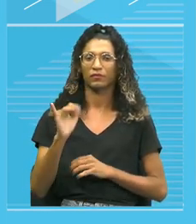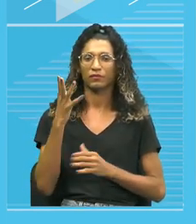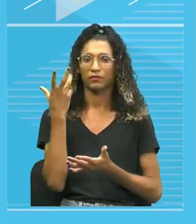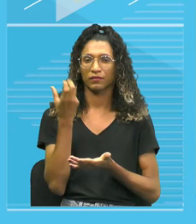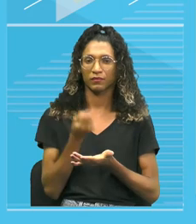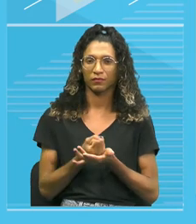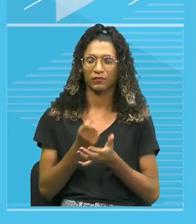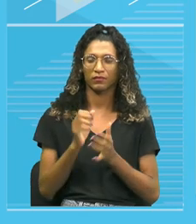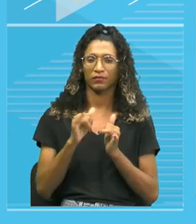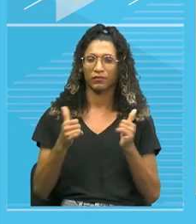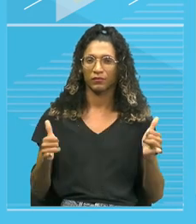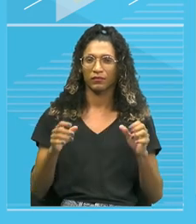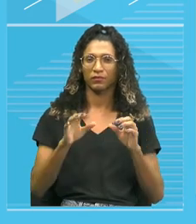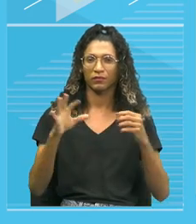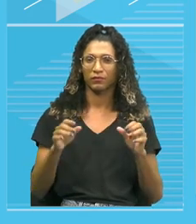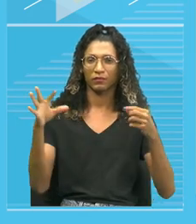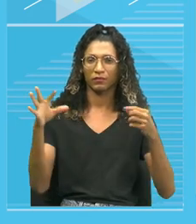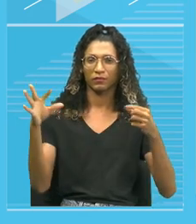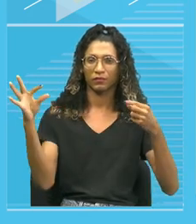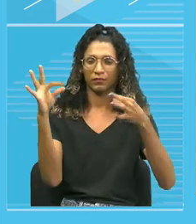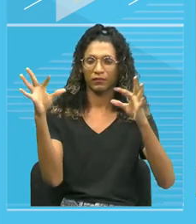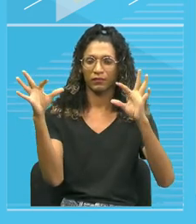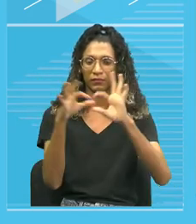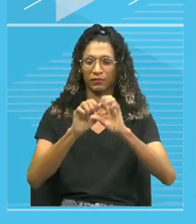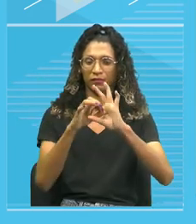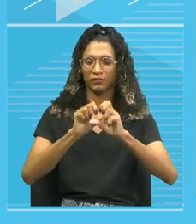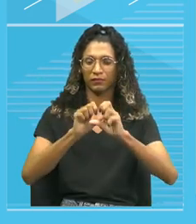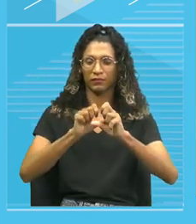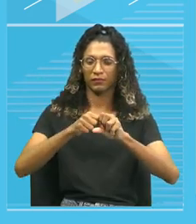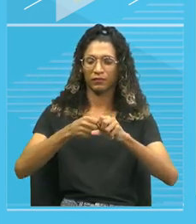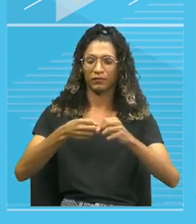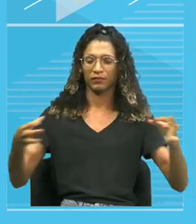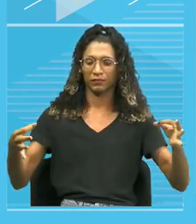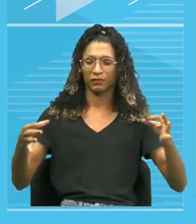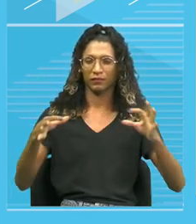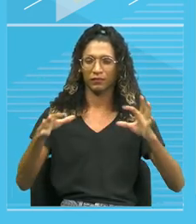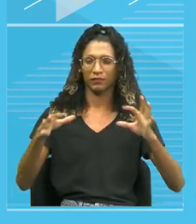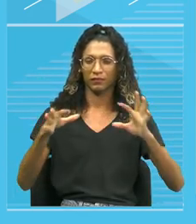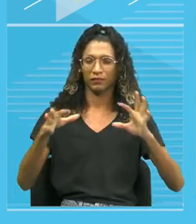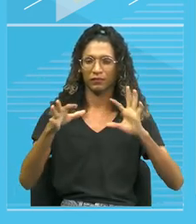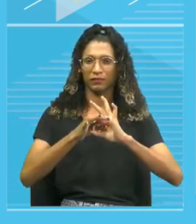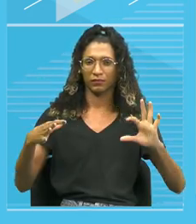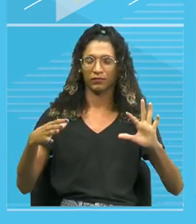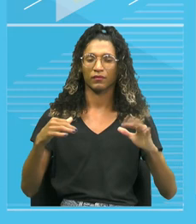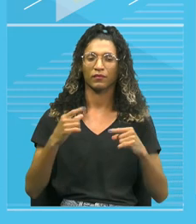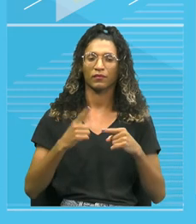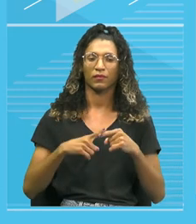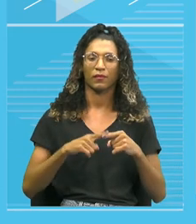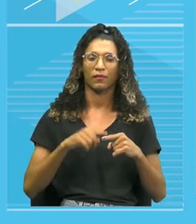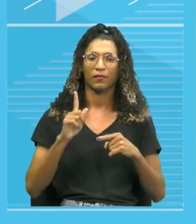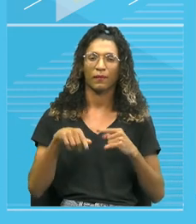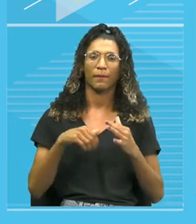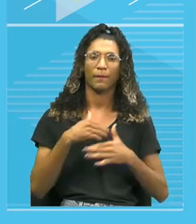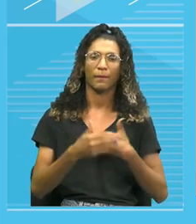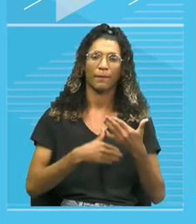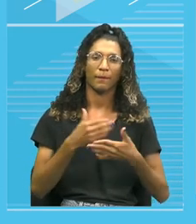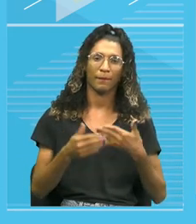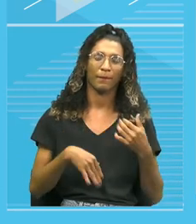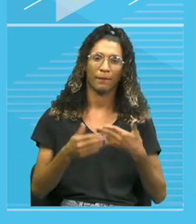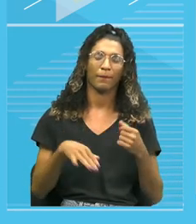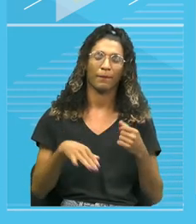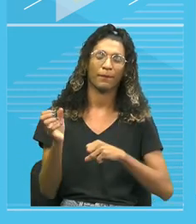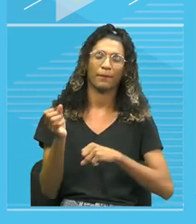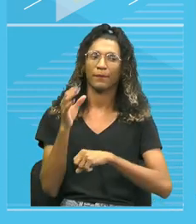quebrar as ligações ó quebra das ligações dos reagentes é um processo endotérmico e a